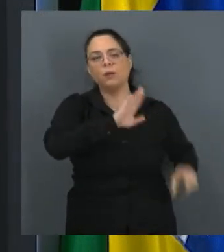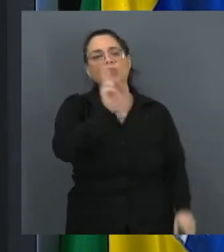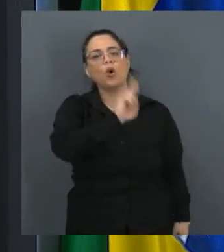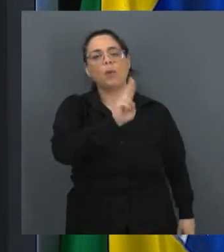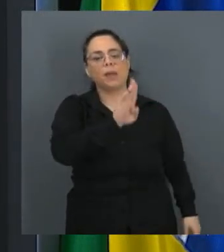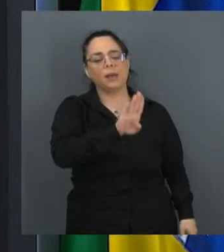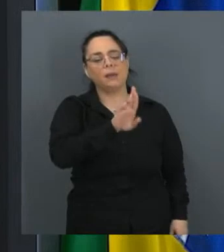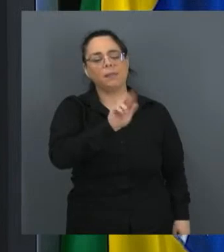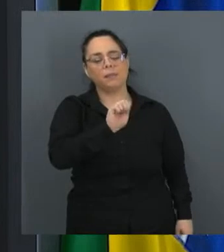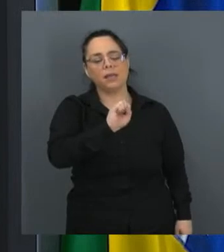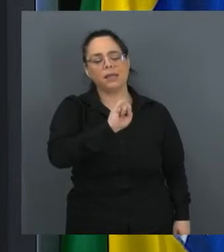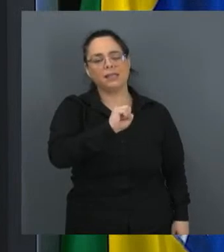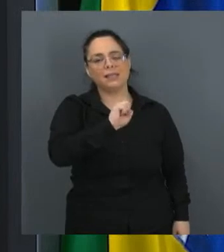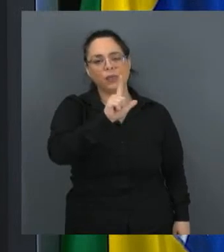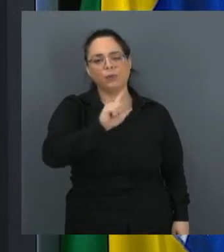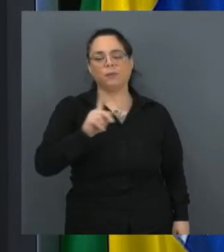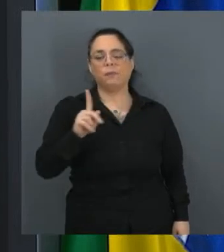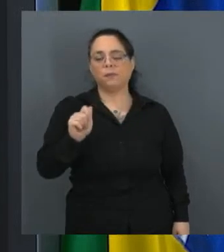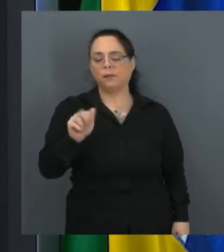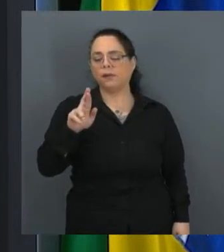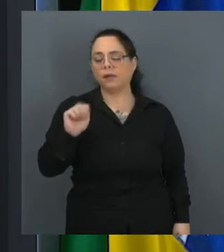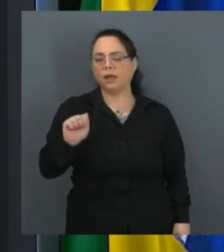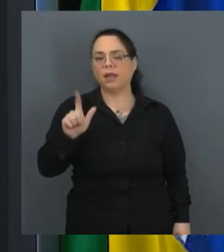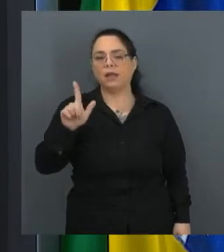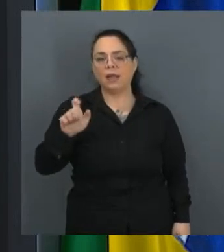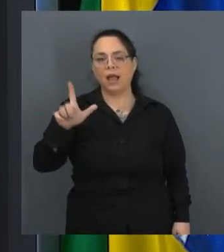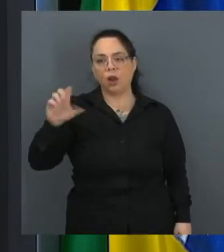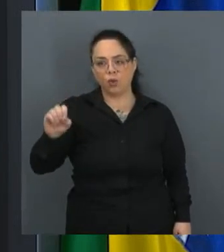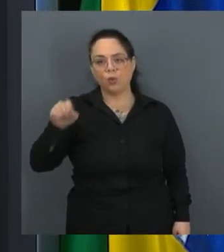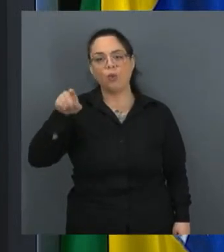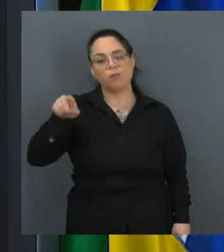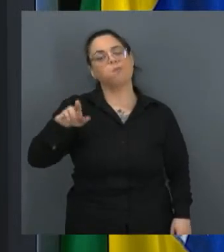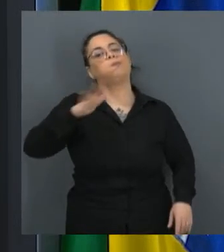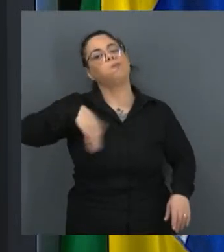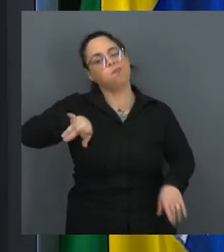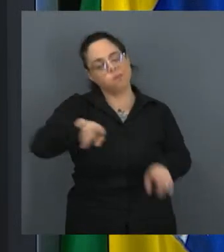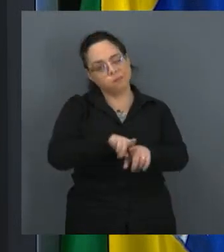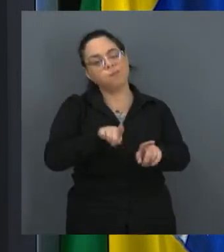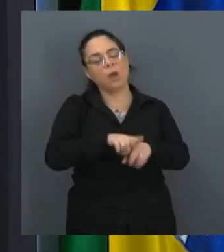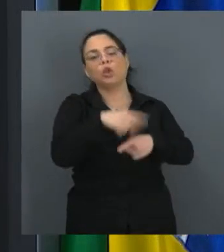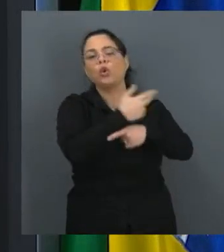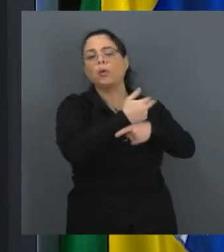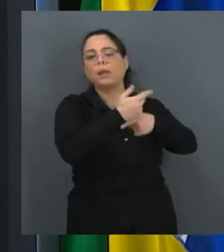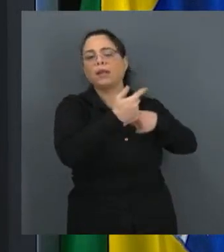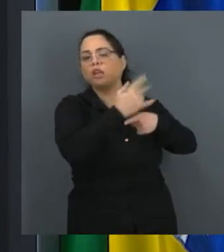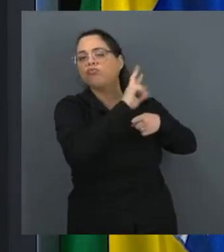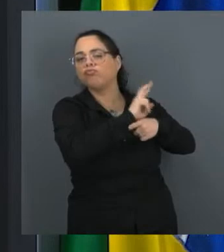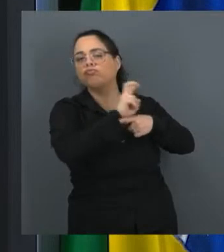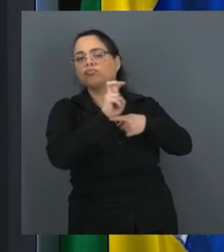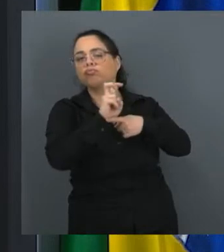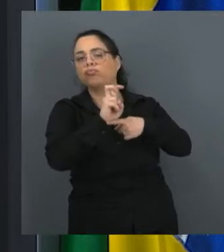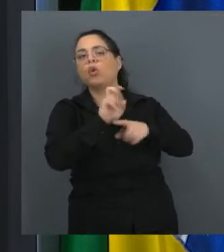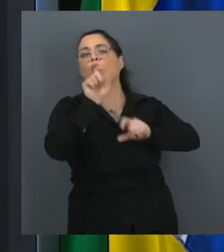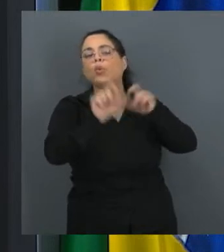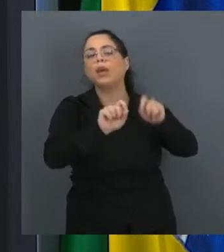certa forma, prejudicado, caçado nesse período. O documentário, sabe como era o nome? Quem